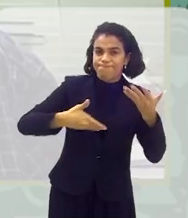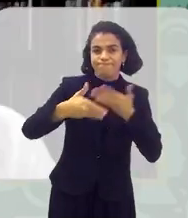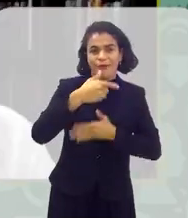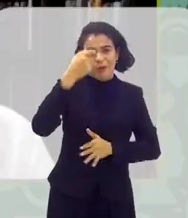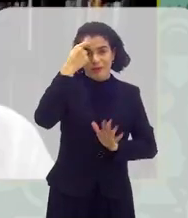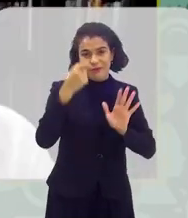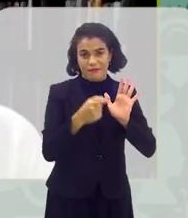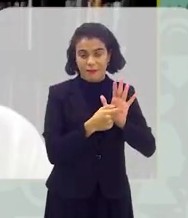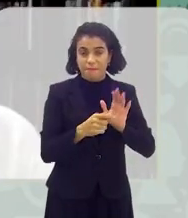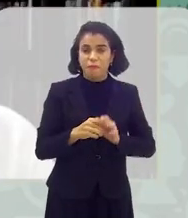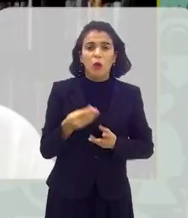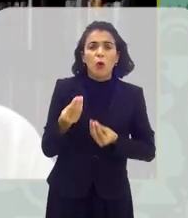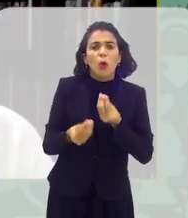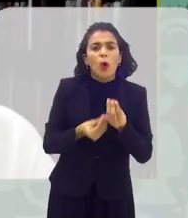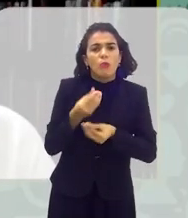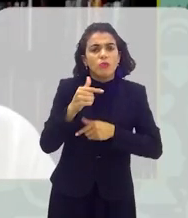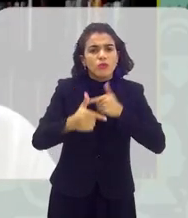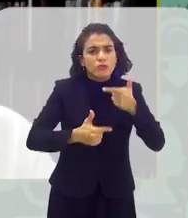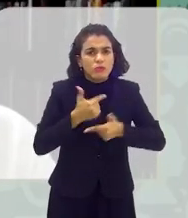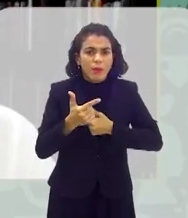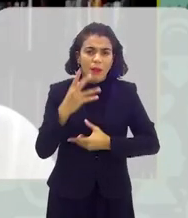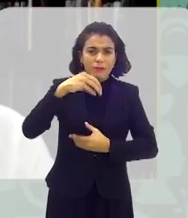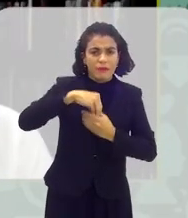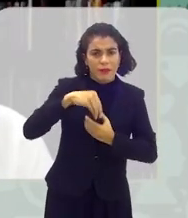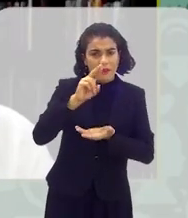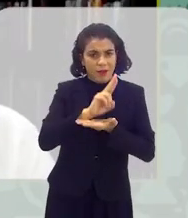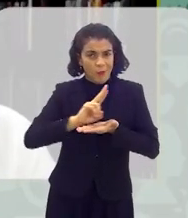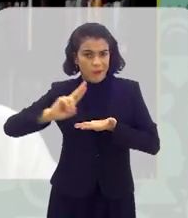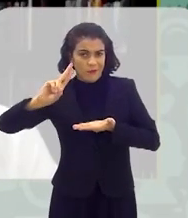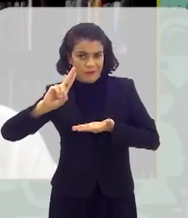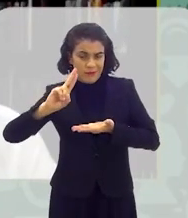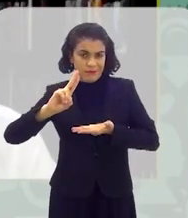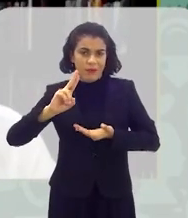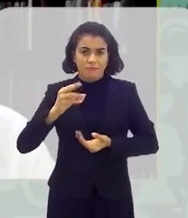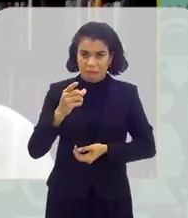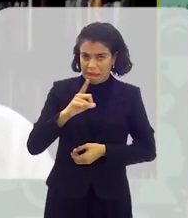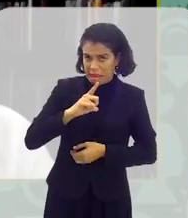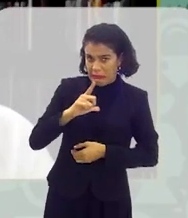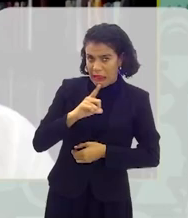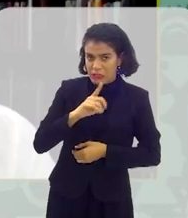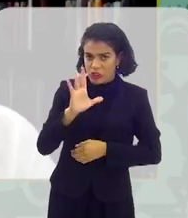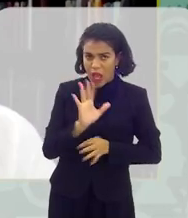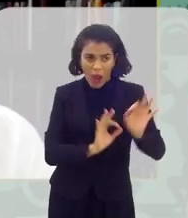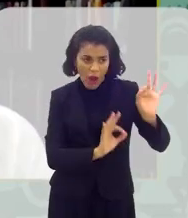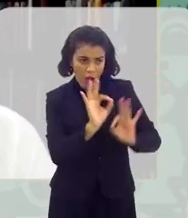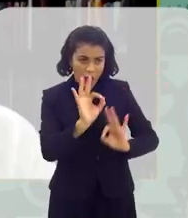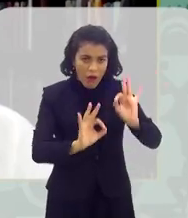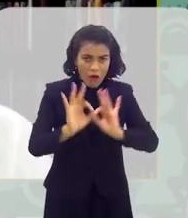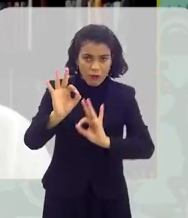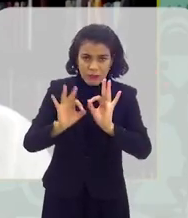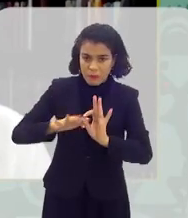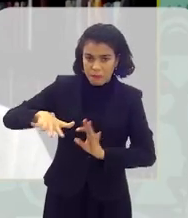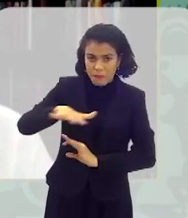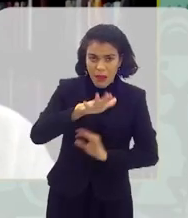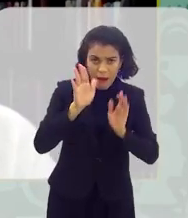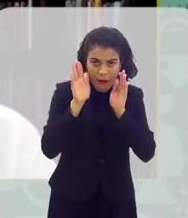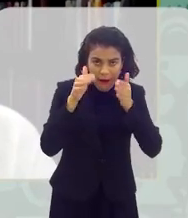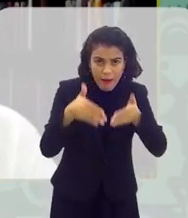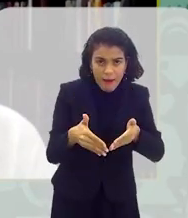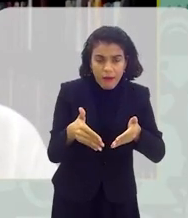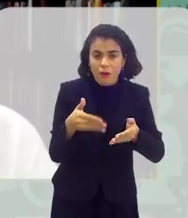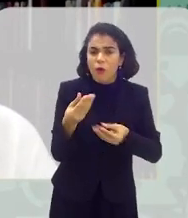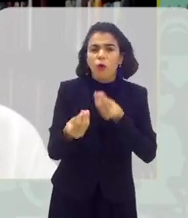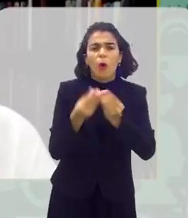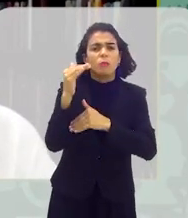e como se dá esse trabalho dentro das Universidades né Arujá específico para essa área